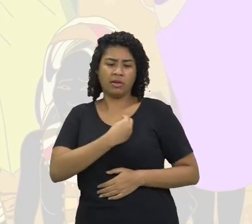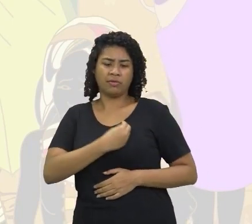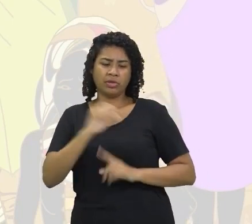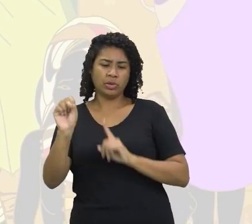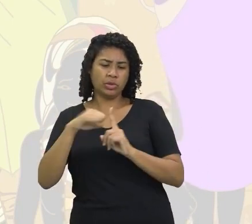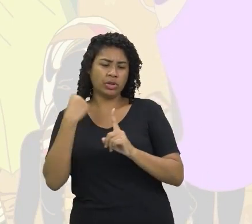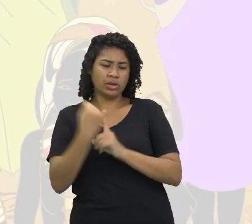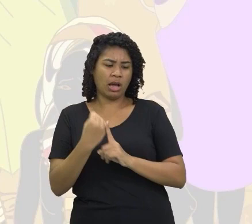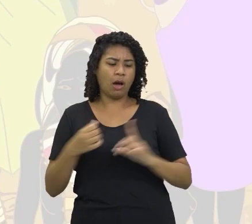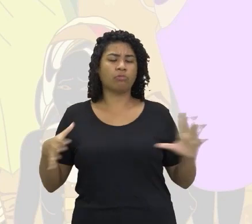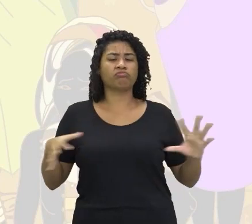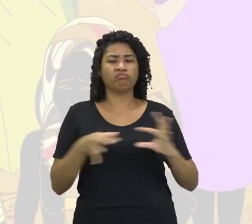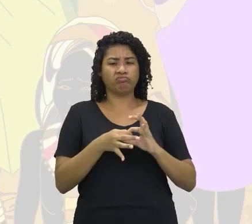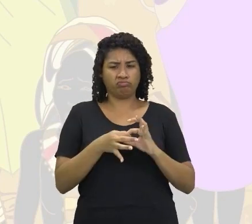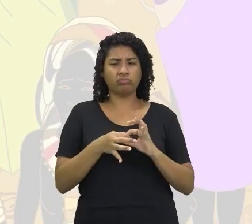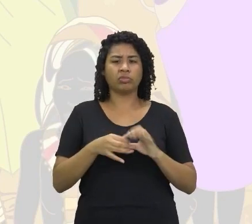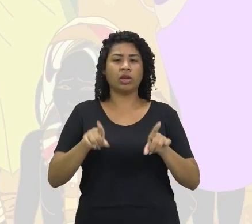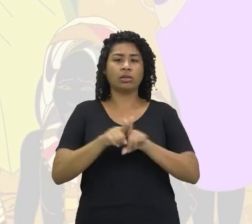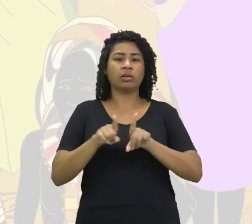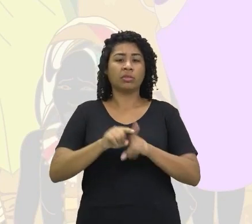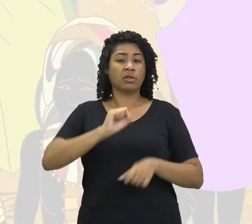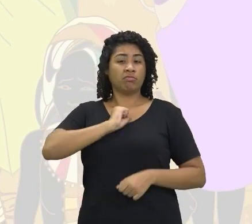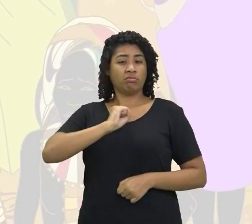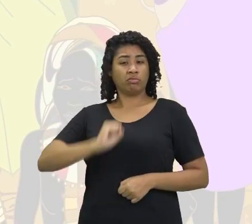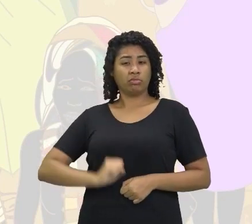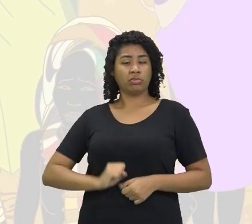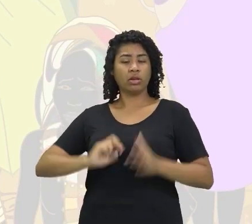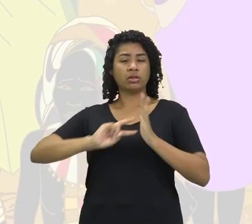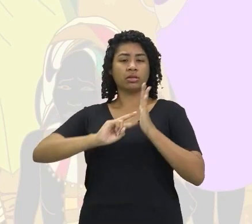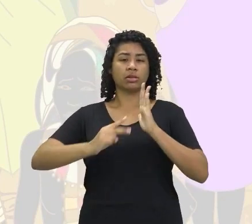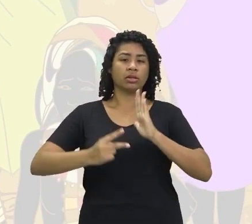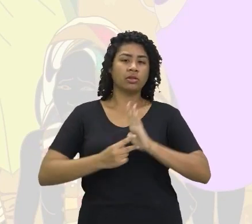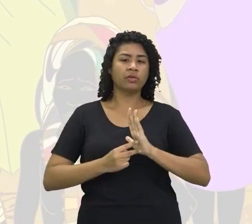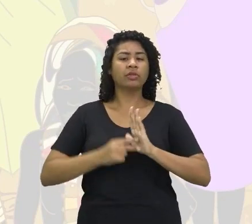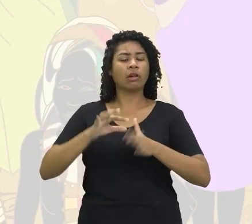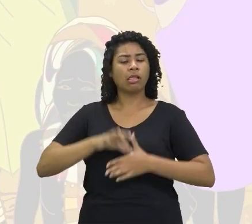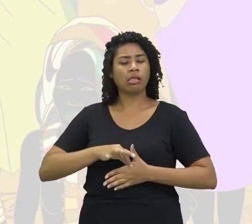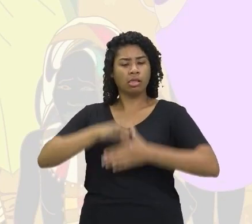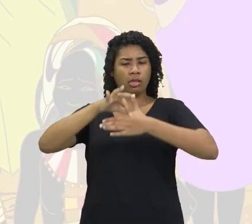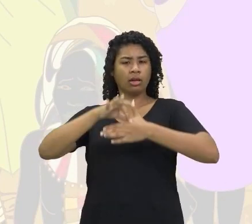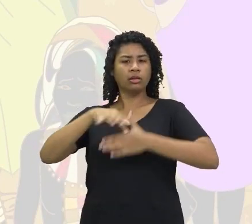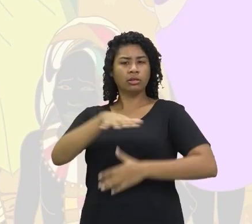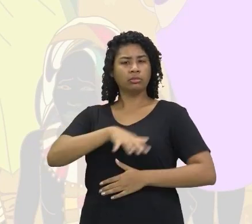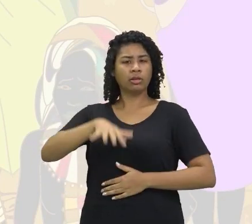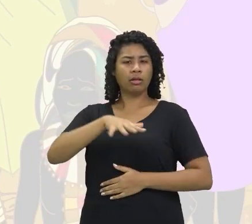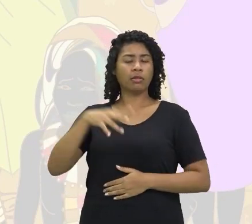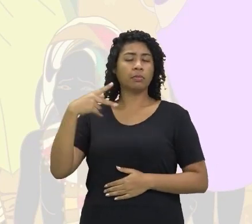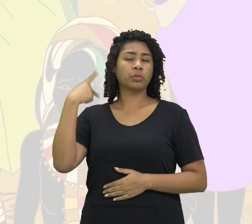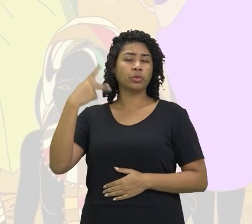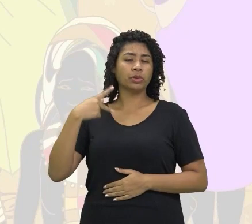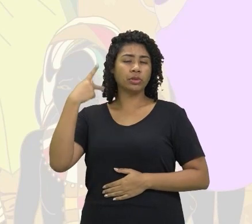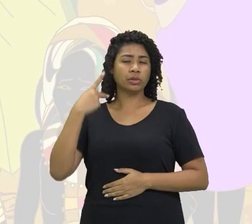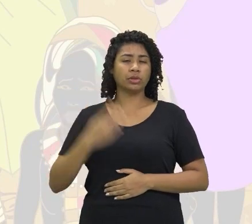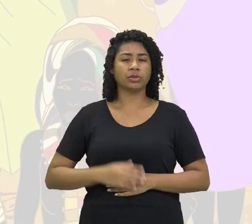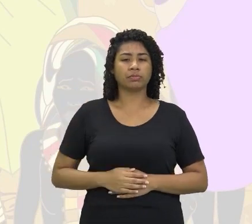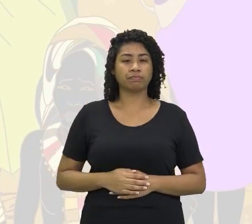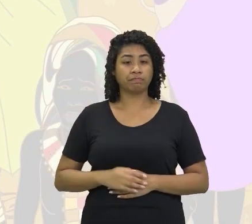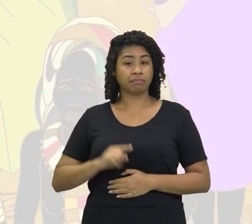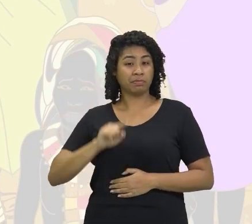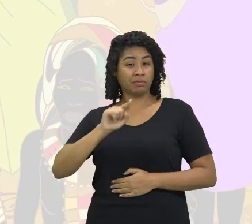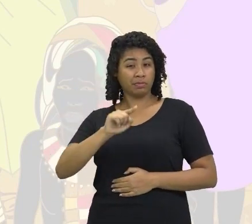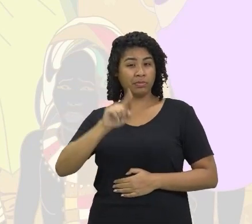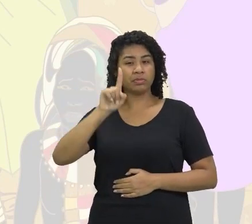sacerdócio é sinônimo de liderança política, né? Além disso, são culturas orais,